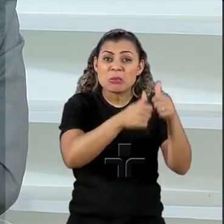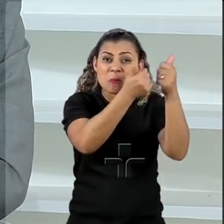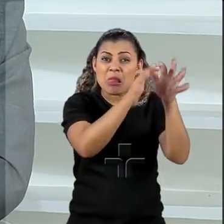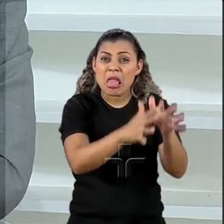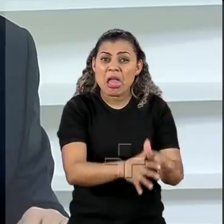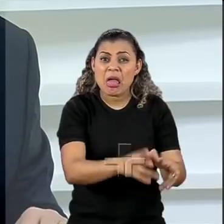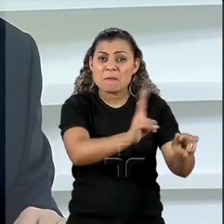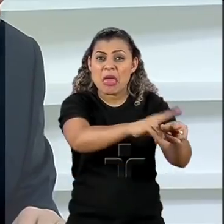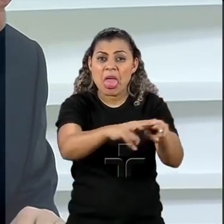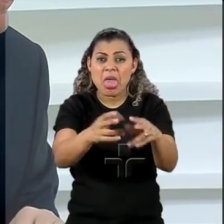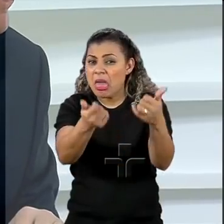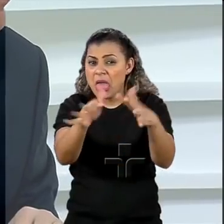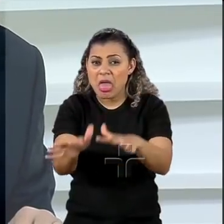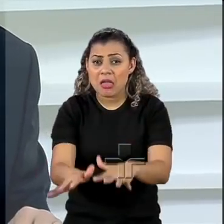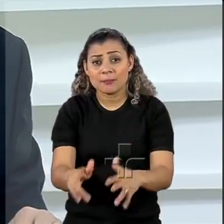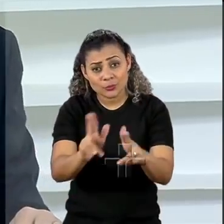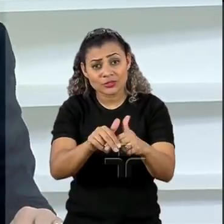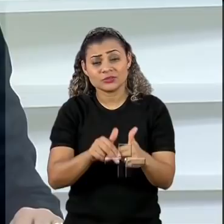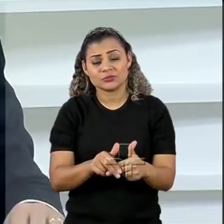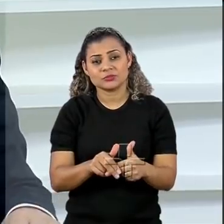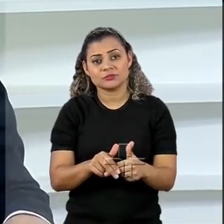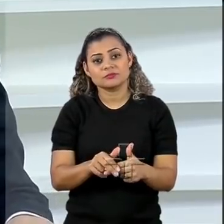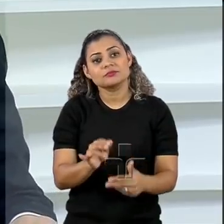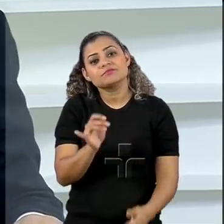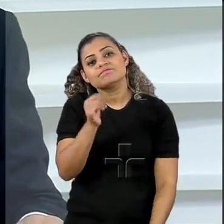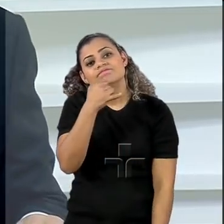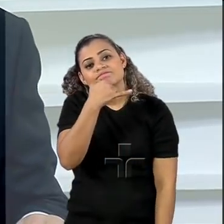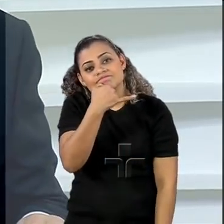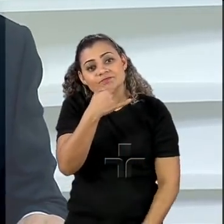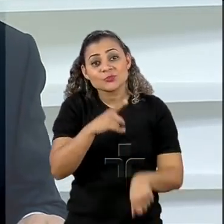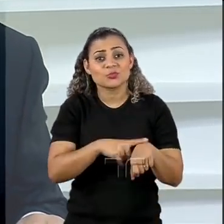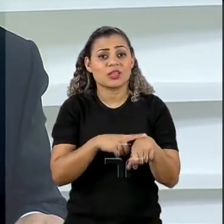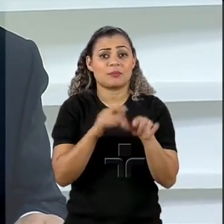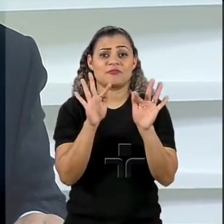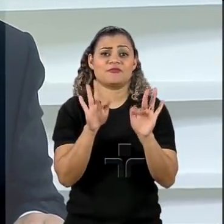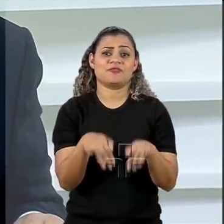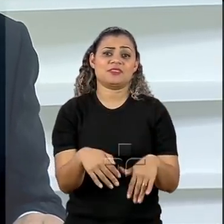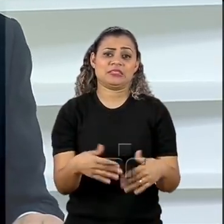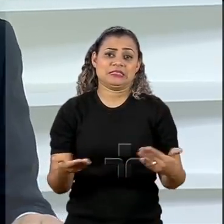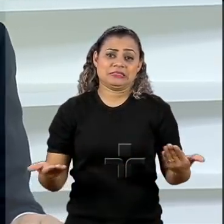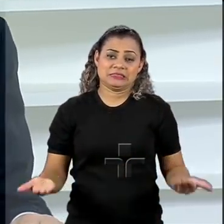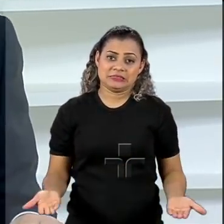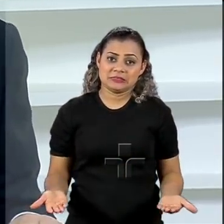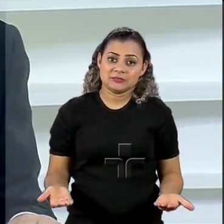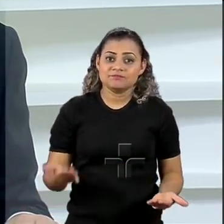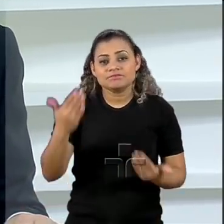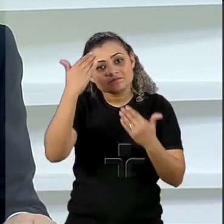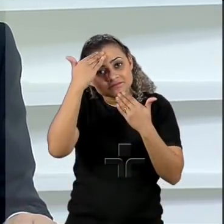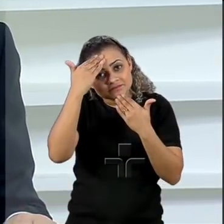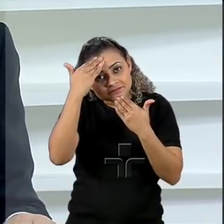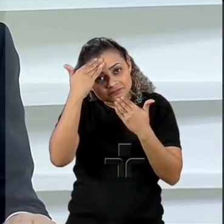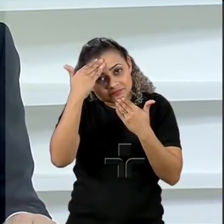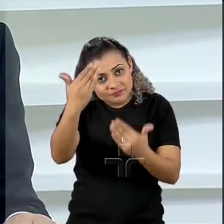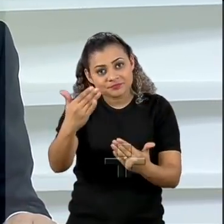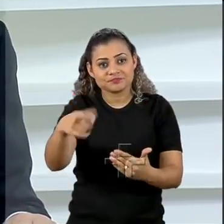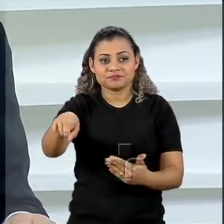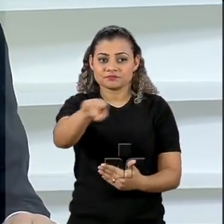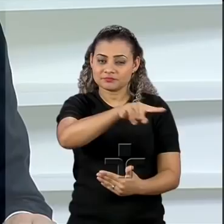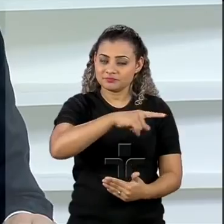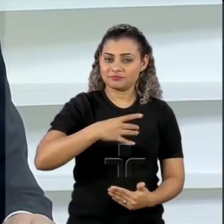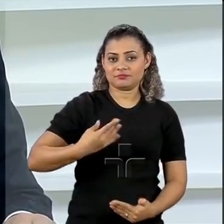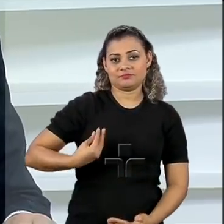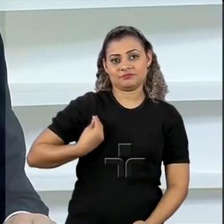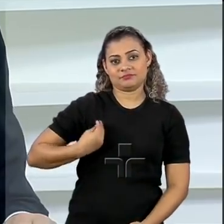vemos. Infelizmente, o nosso tempo acabou. Agradeço muito a participação de